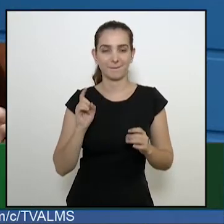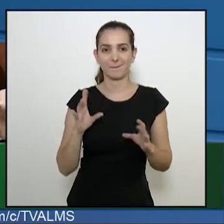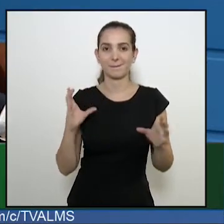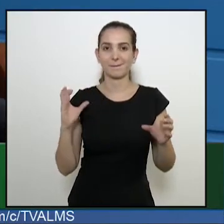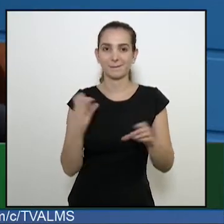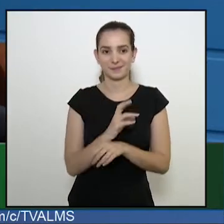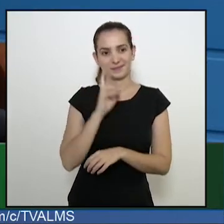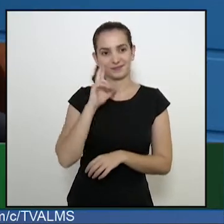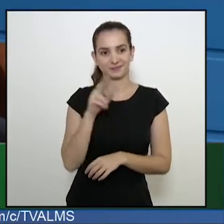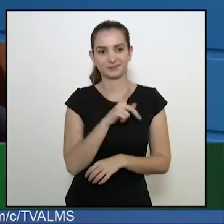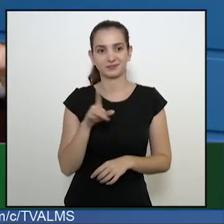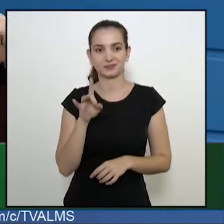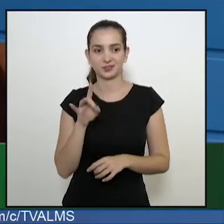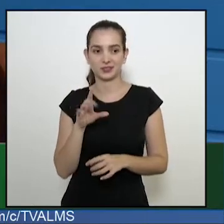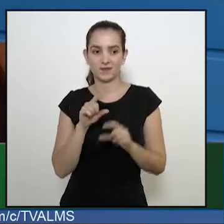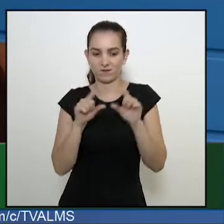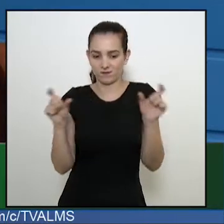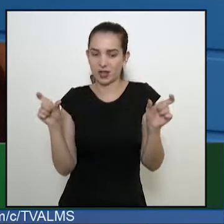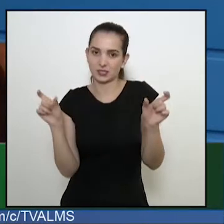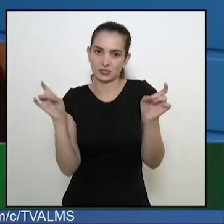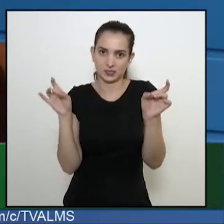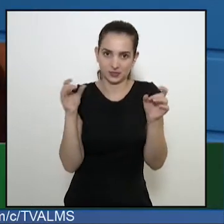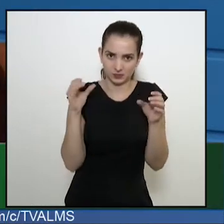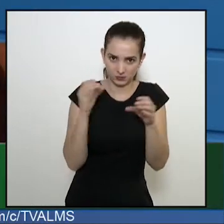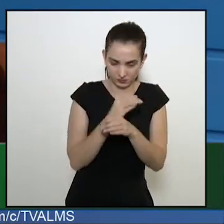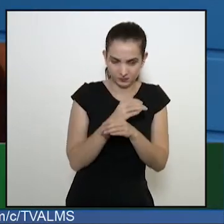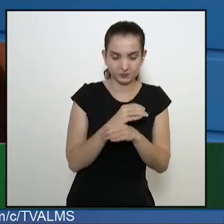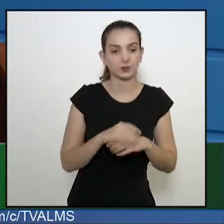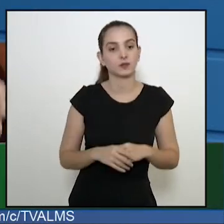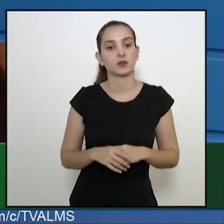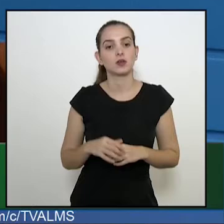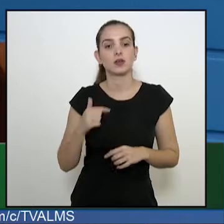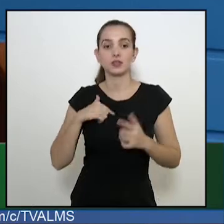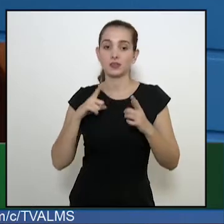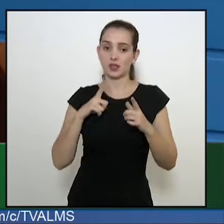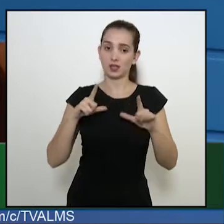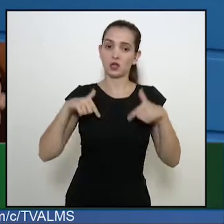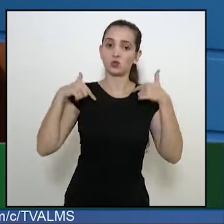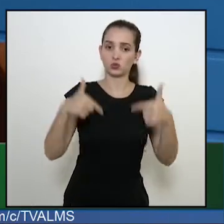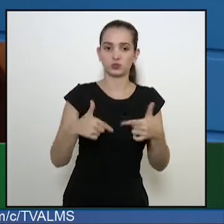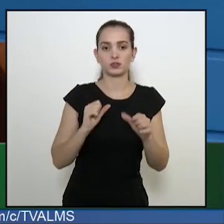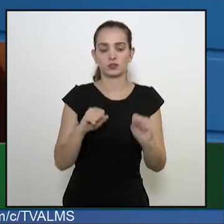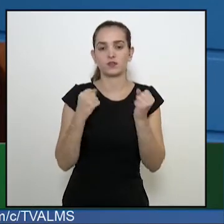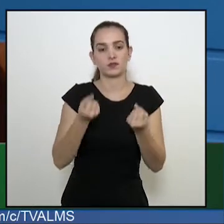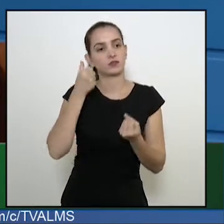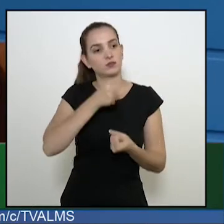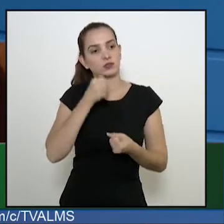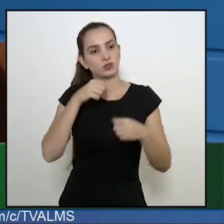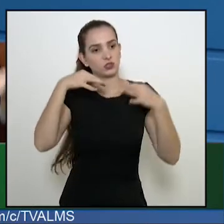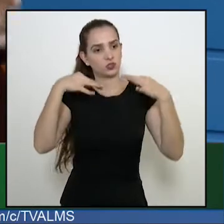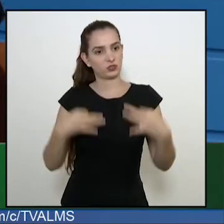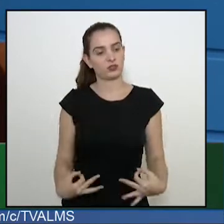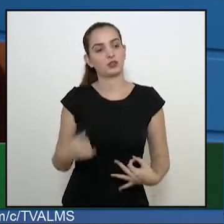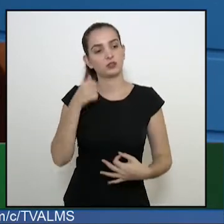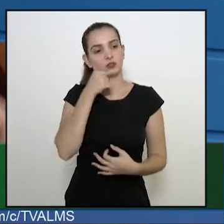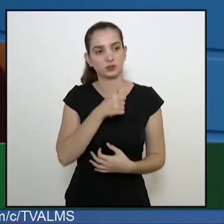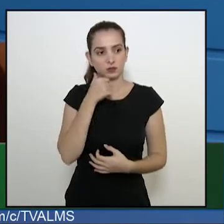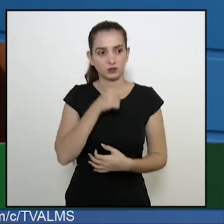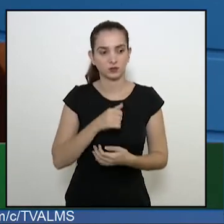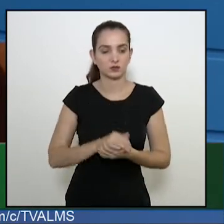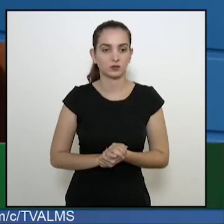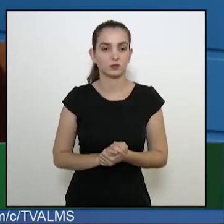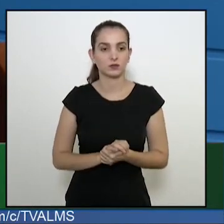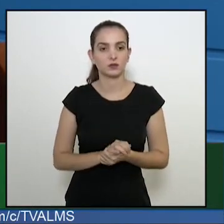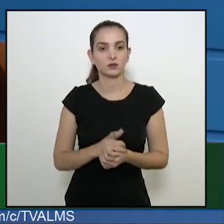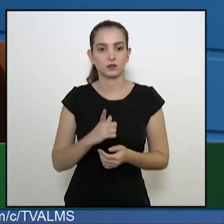só para concluir a frase. Esta luta em defesa das mulheres, pela dignidade das mulheres,